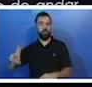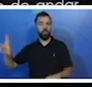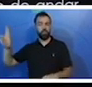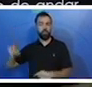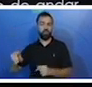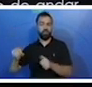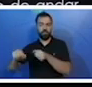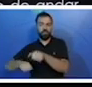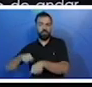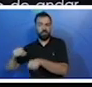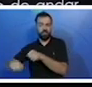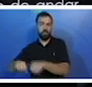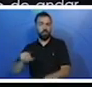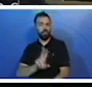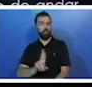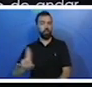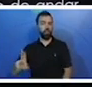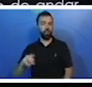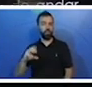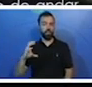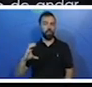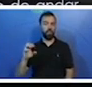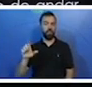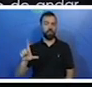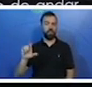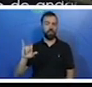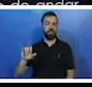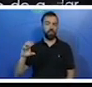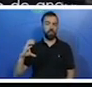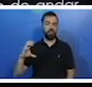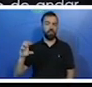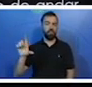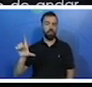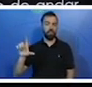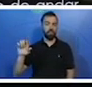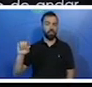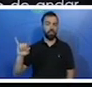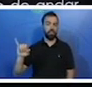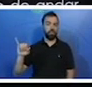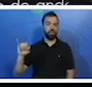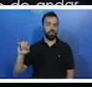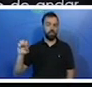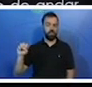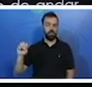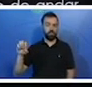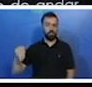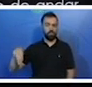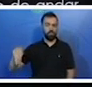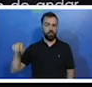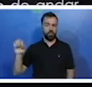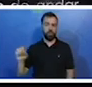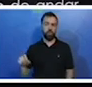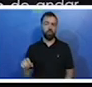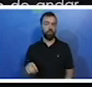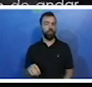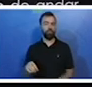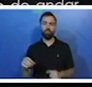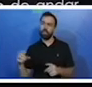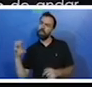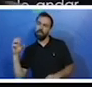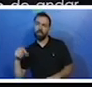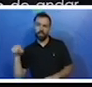Então, o ciclismo pode ser uma corrida, né, quem chega primeiro no lugar, ou quem faz algum tipo de manobra utilizando o